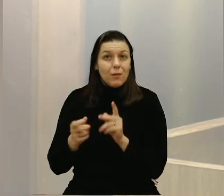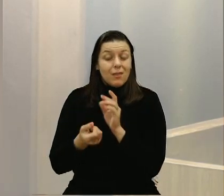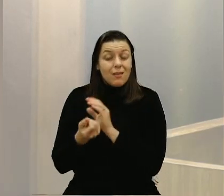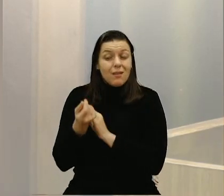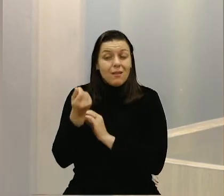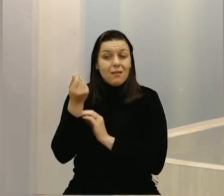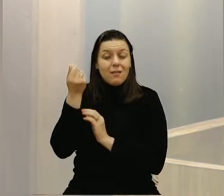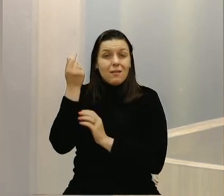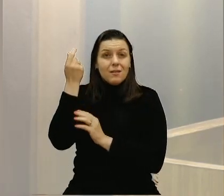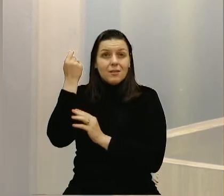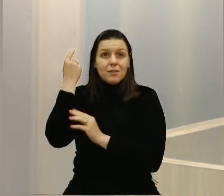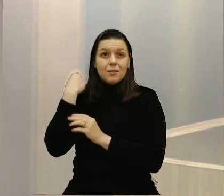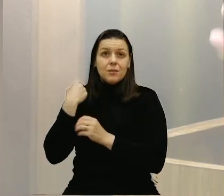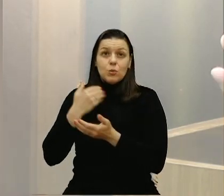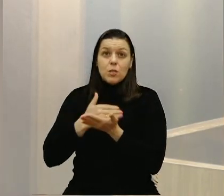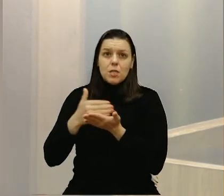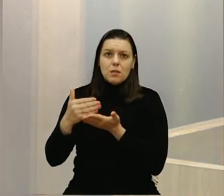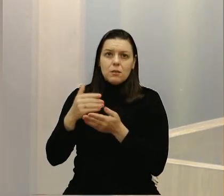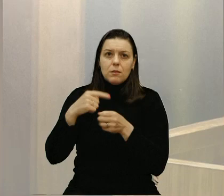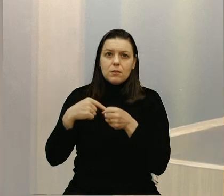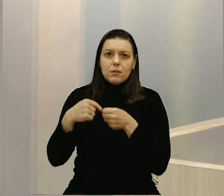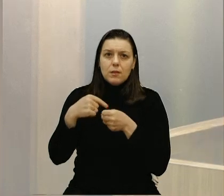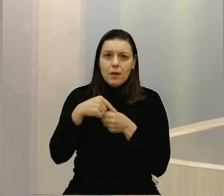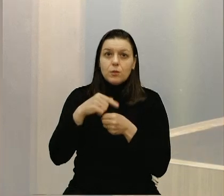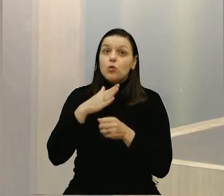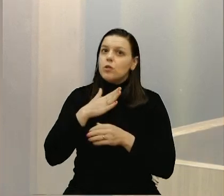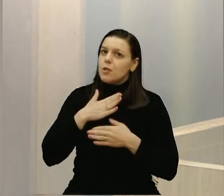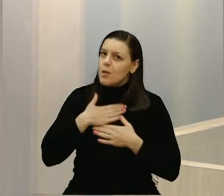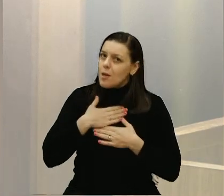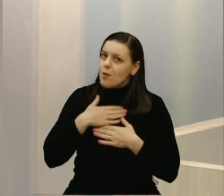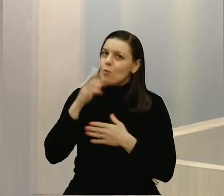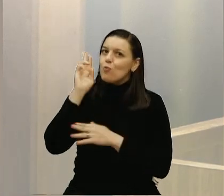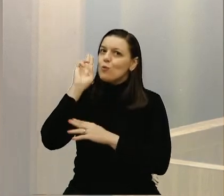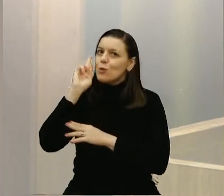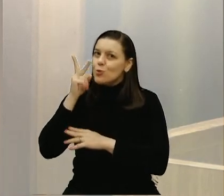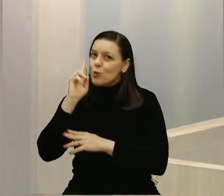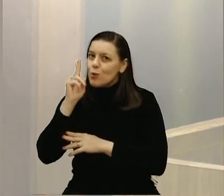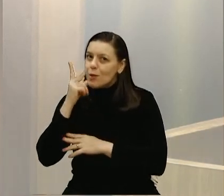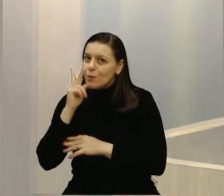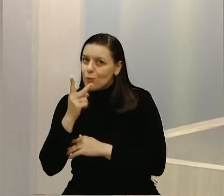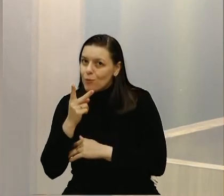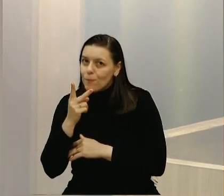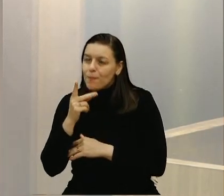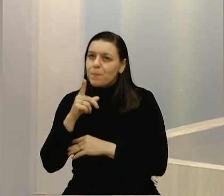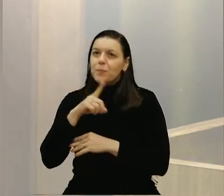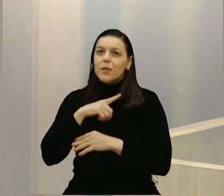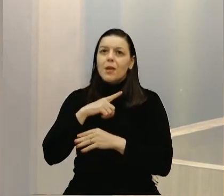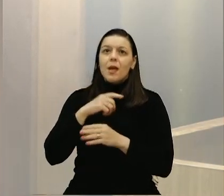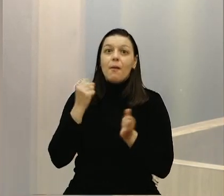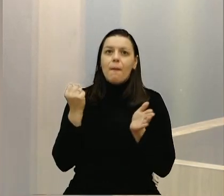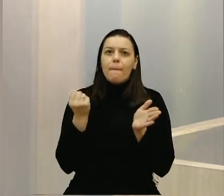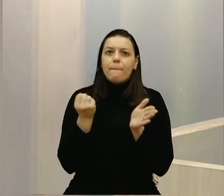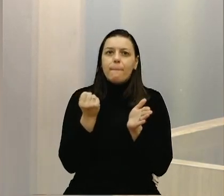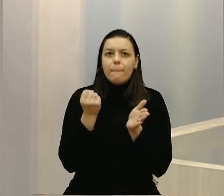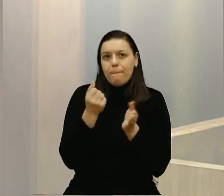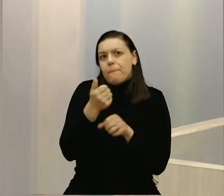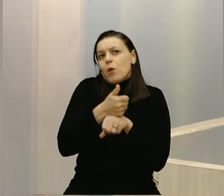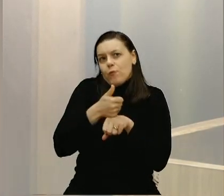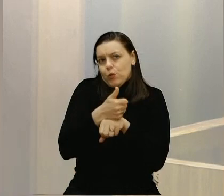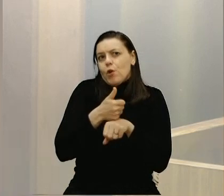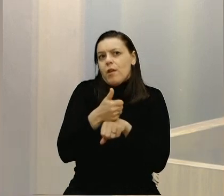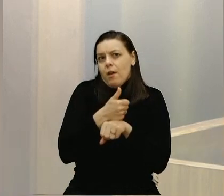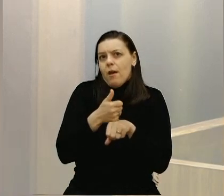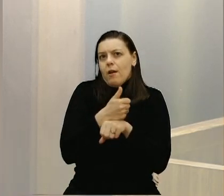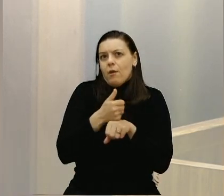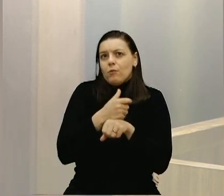início da nossa cidade, e eu como historiador, e já vou falar sobre isso, porque a minha carreira de historiador ela se atravessa também no